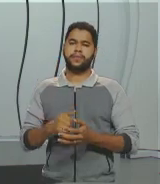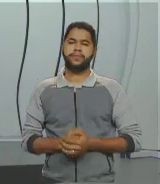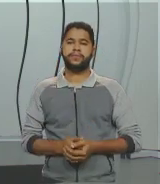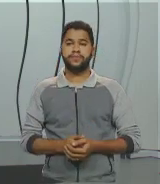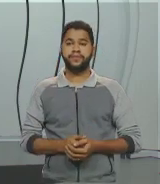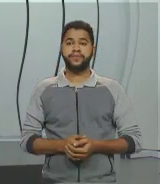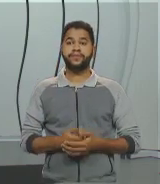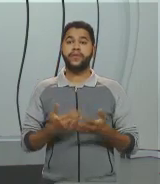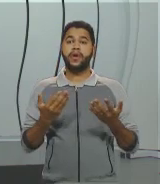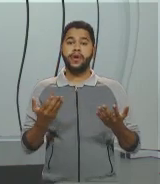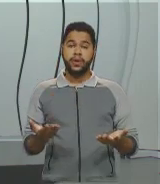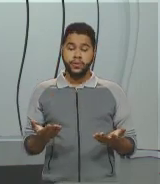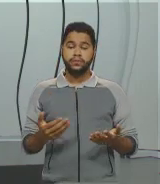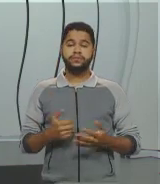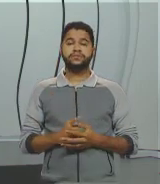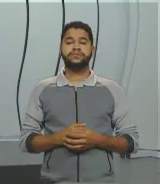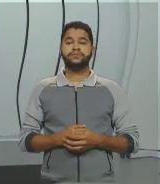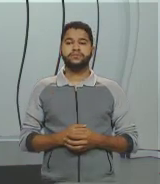Com isso,